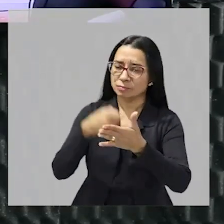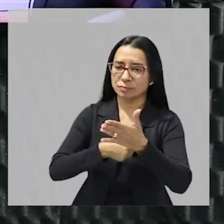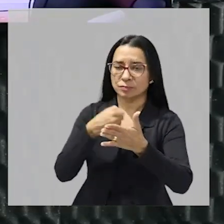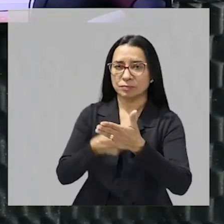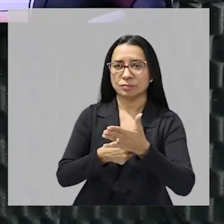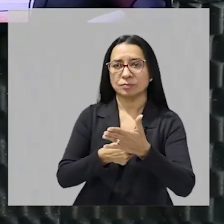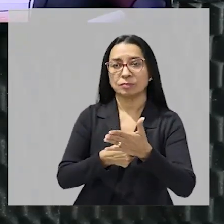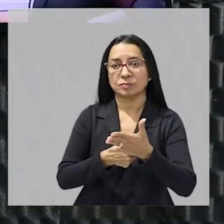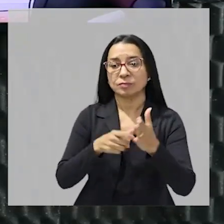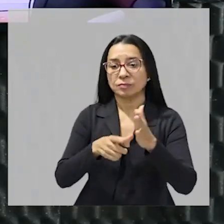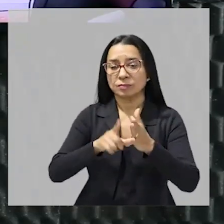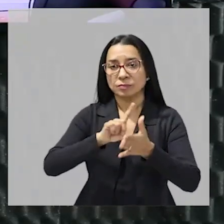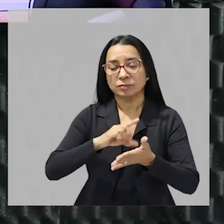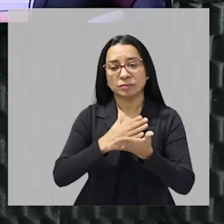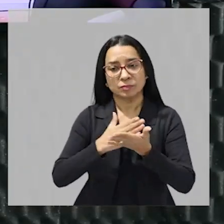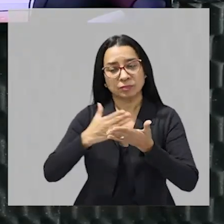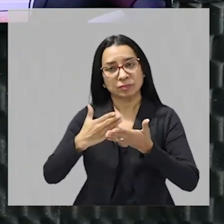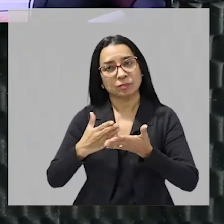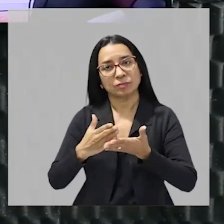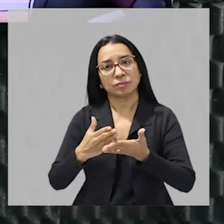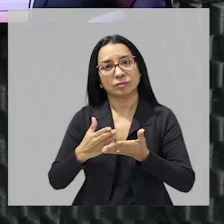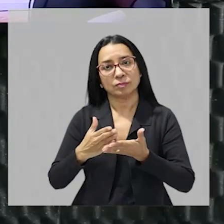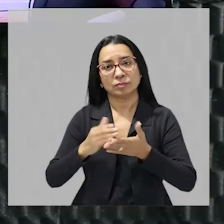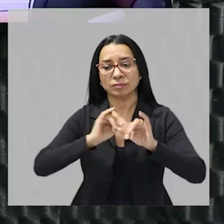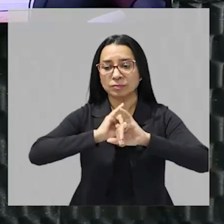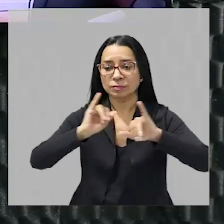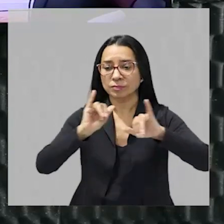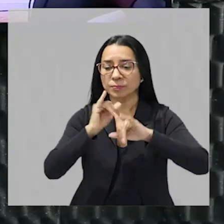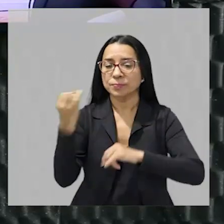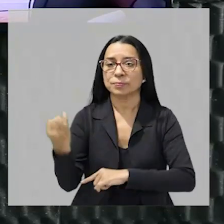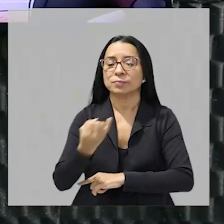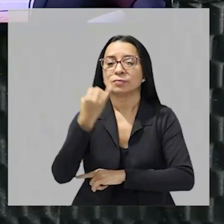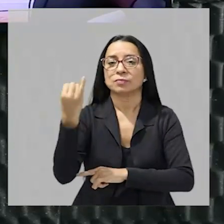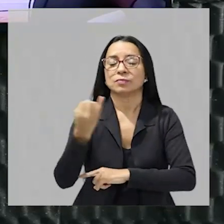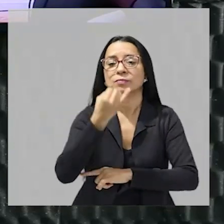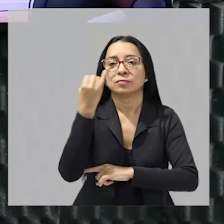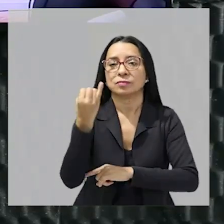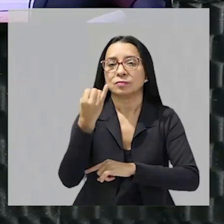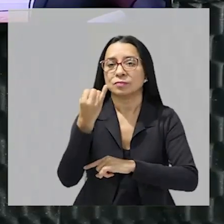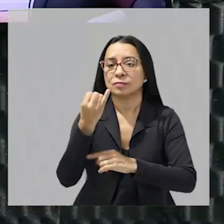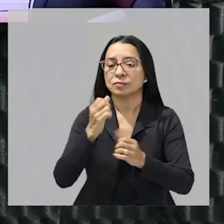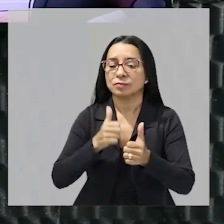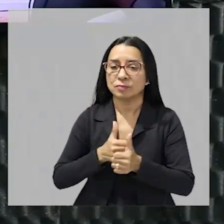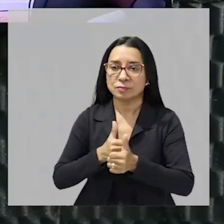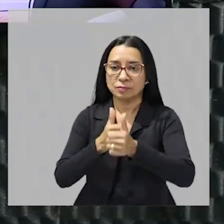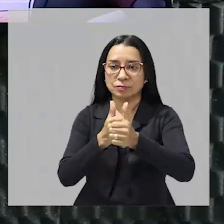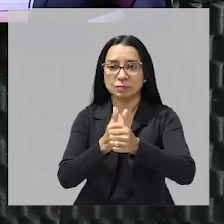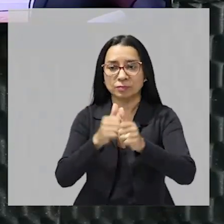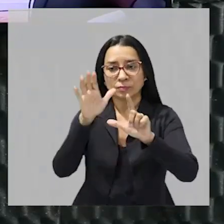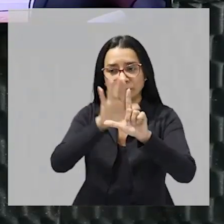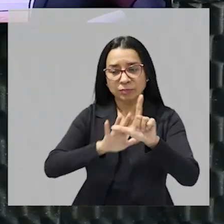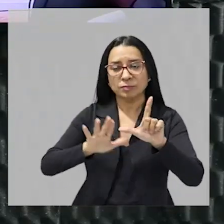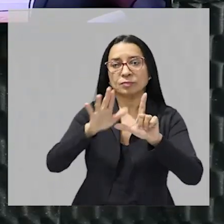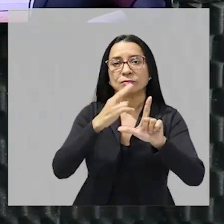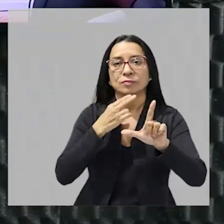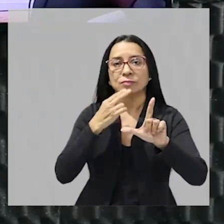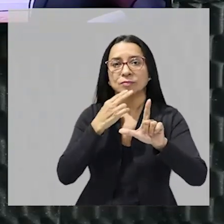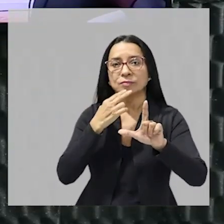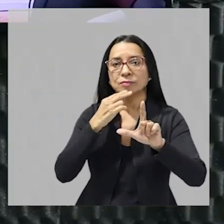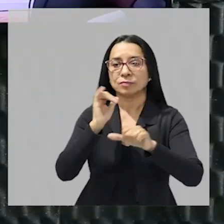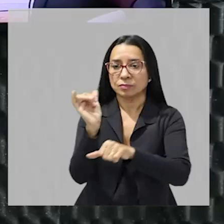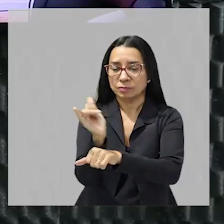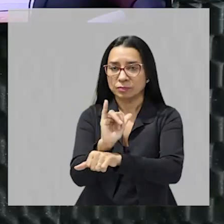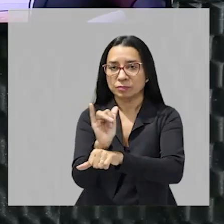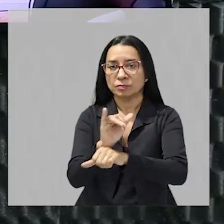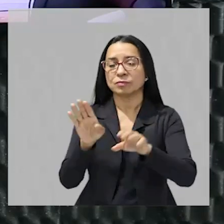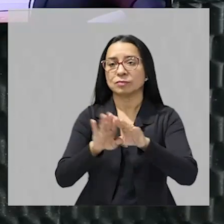importante para tu seguir a Plataforma Gonçalves Dias nas nossas redes sociais, tem YouTube, tem o Instagram e claro, né, galera,